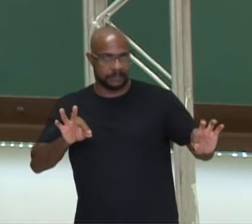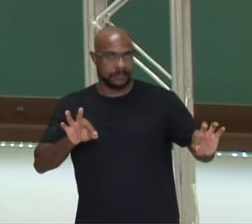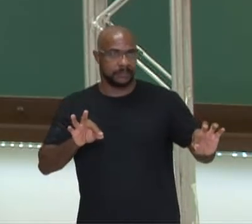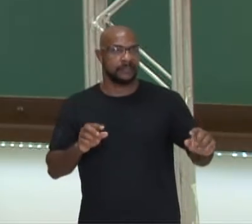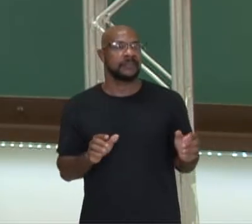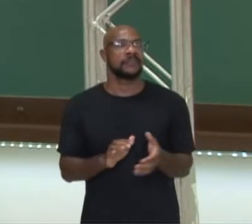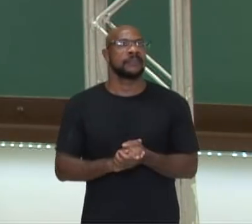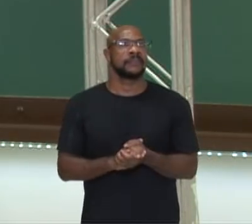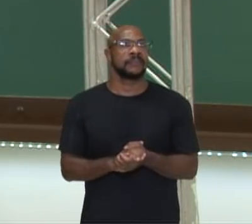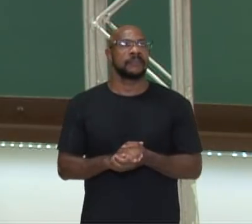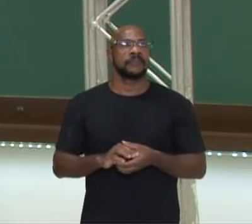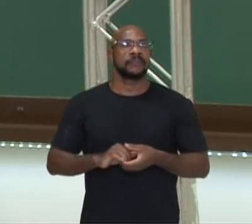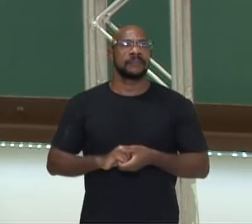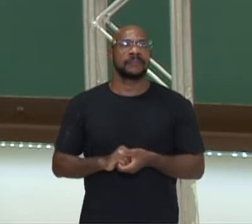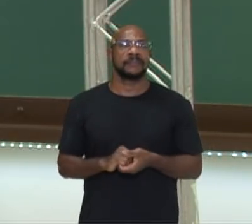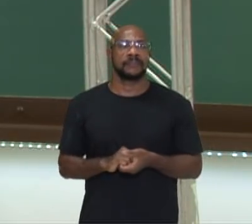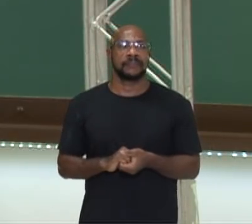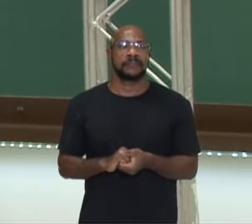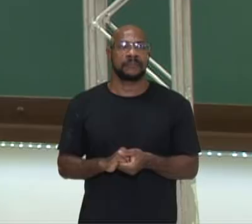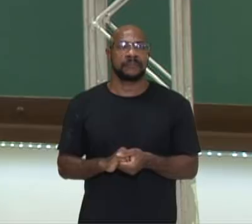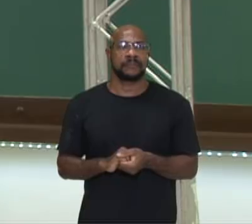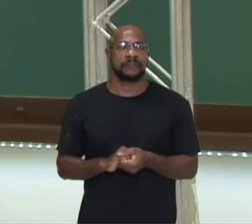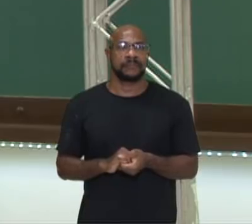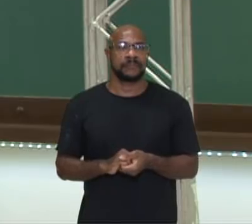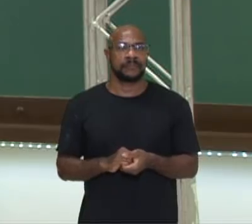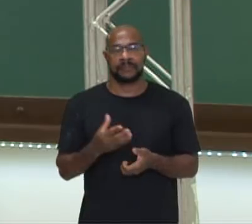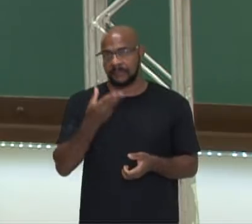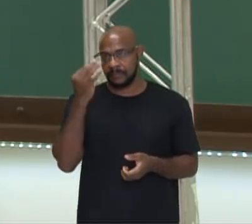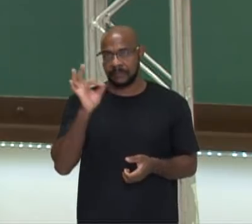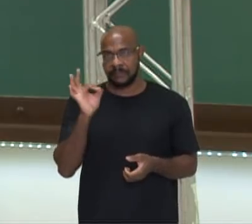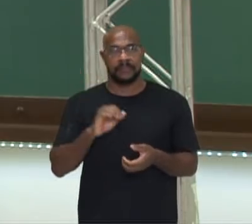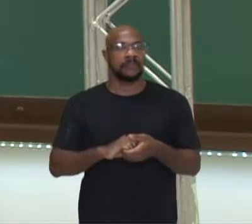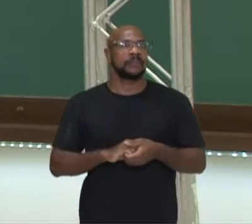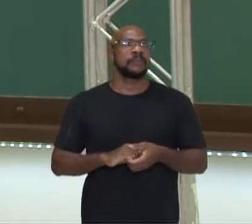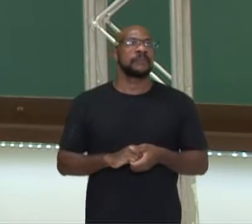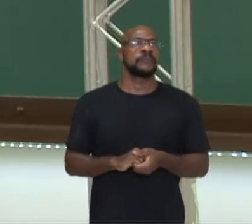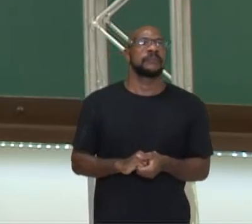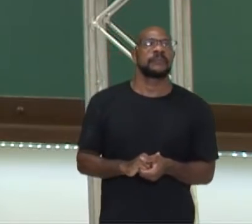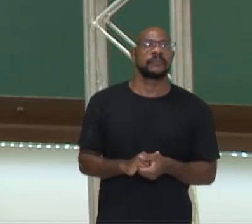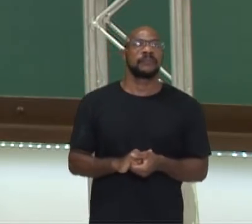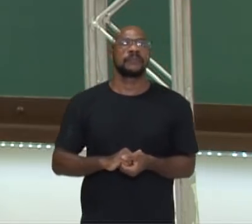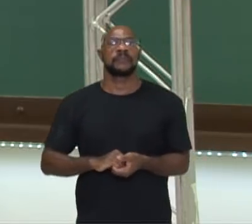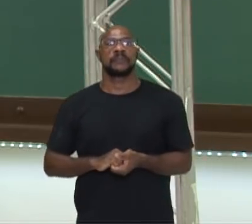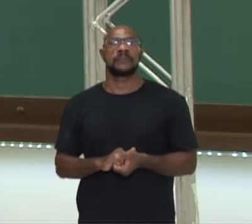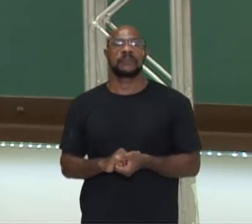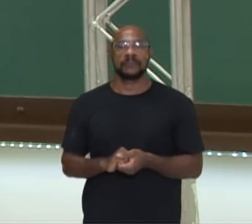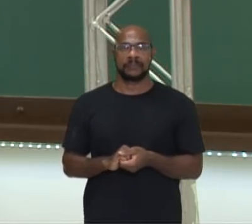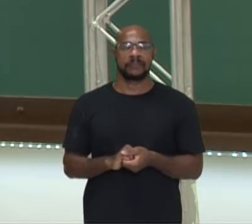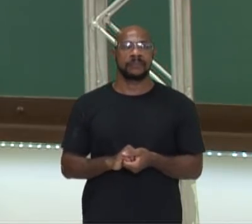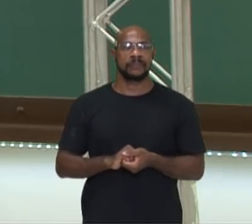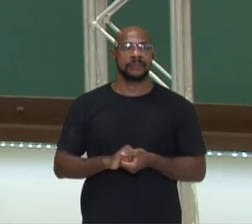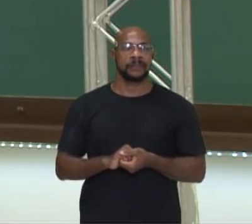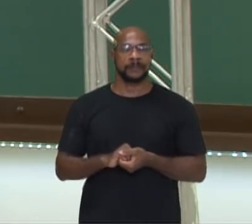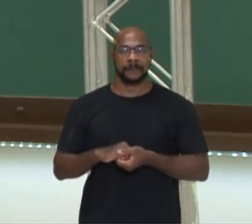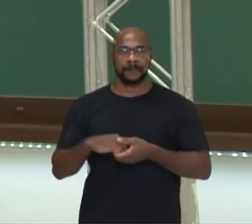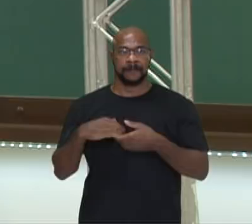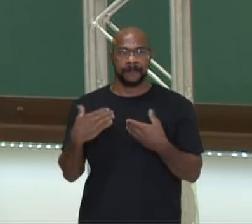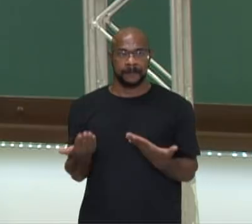Vamos escrever ele aqui, ó, para a gente não esquecer. Eu vou precisar apagar esse quadro. Tudo bem?